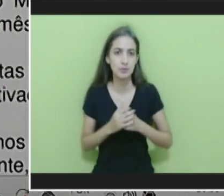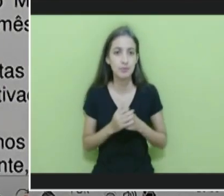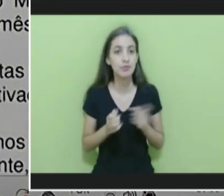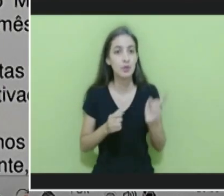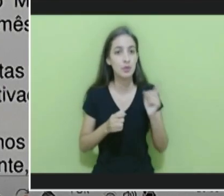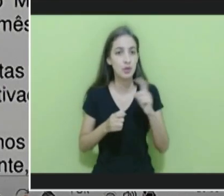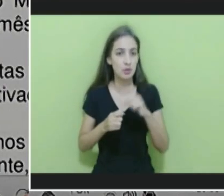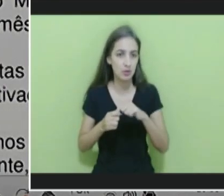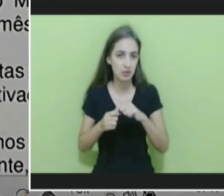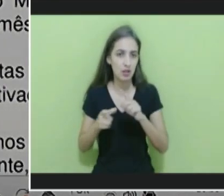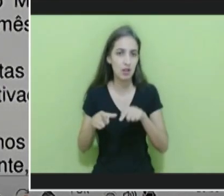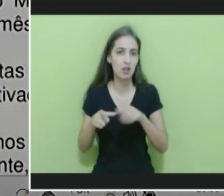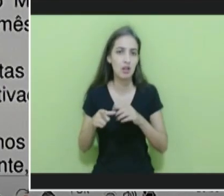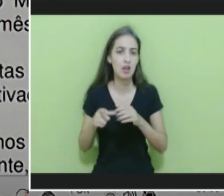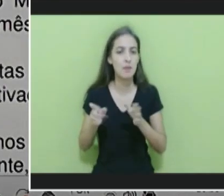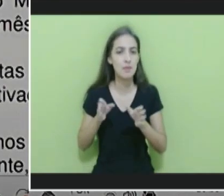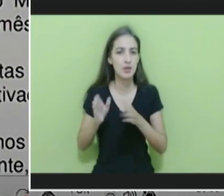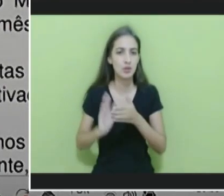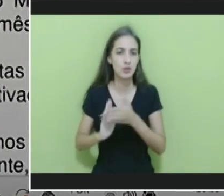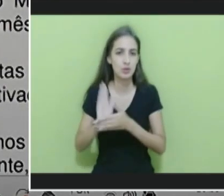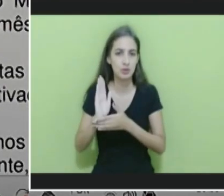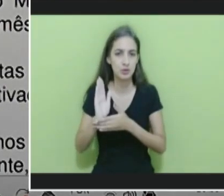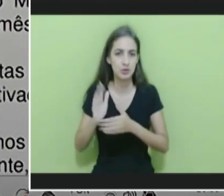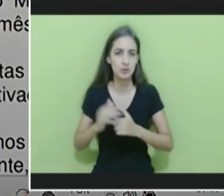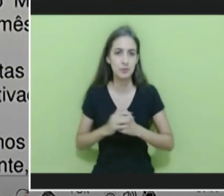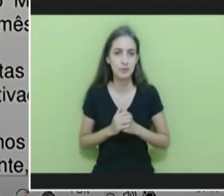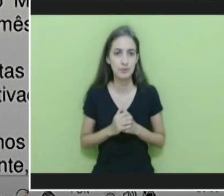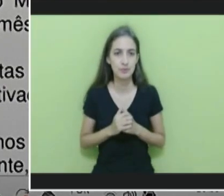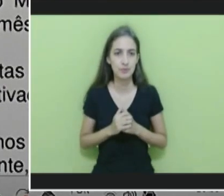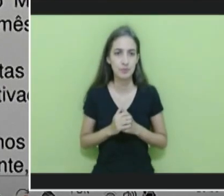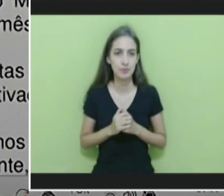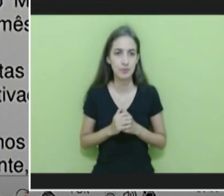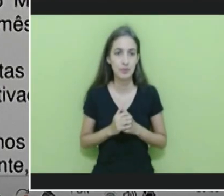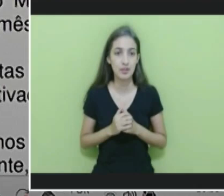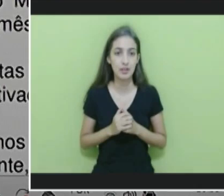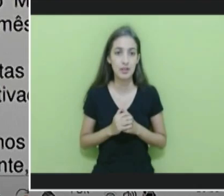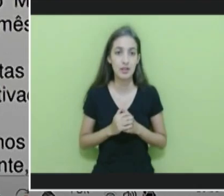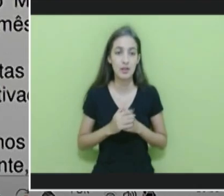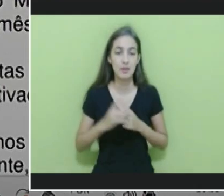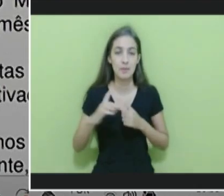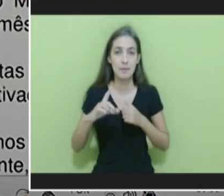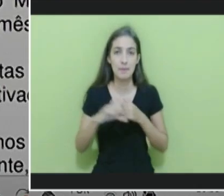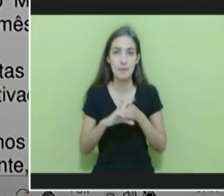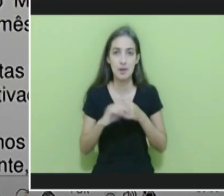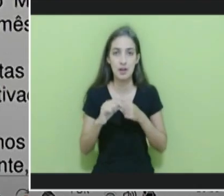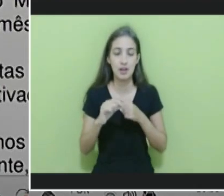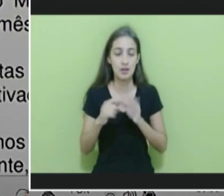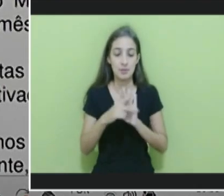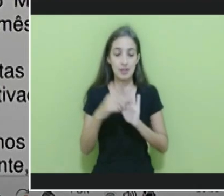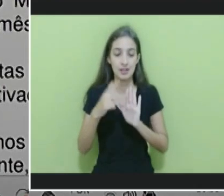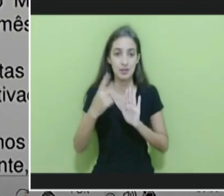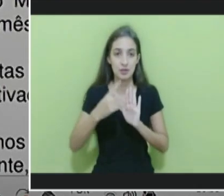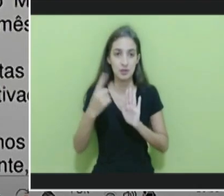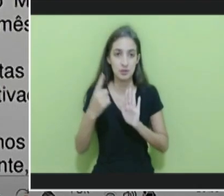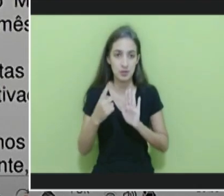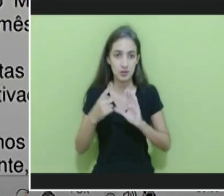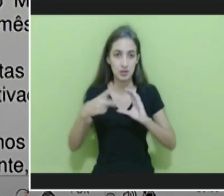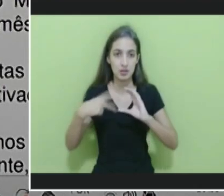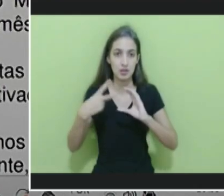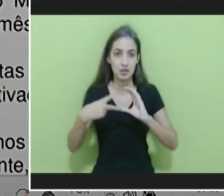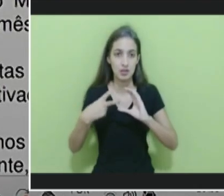encerramento do período legislativo anual. Parágrafo 1º. A Câmara Municipal não entrará em recesso enquanto não cumprir o disposto ao